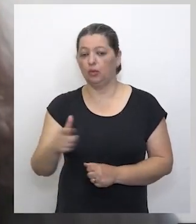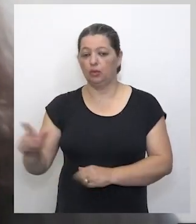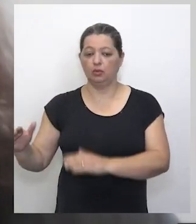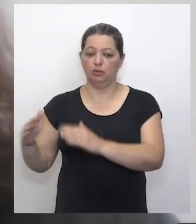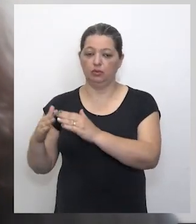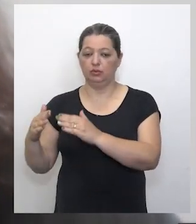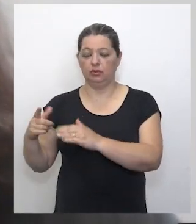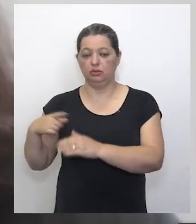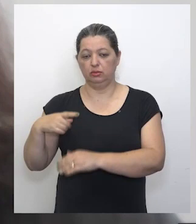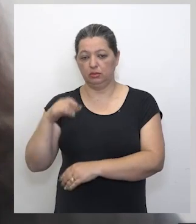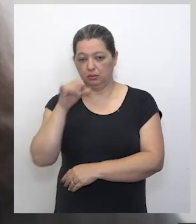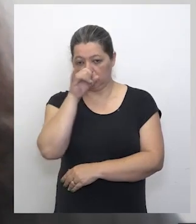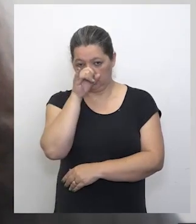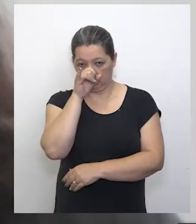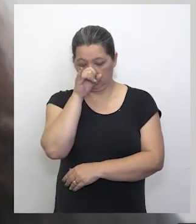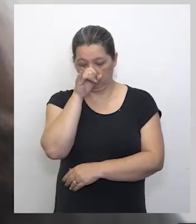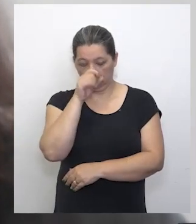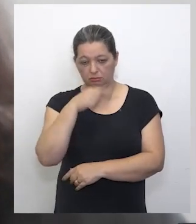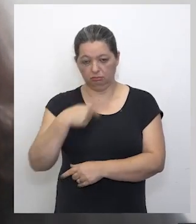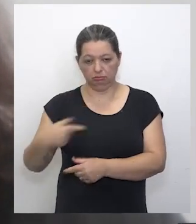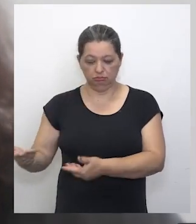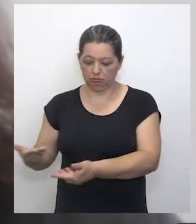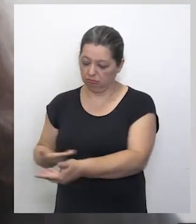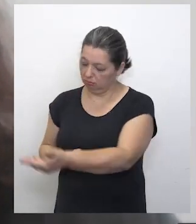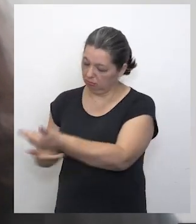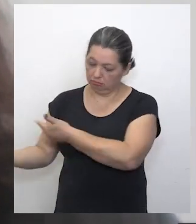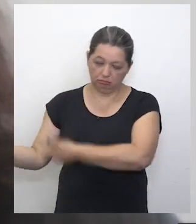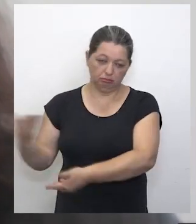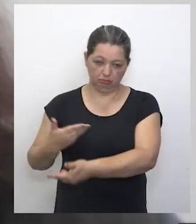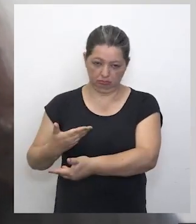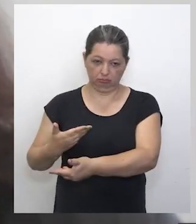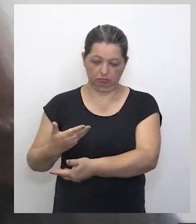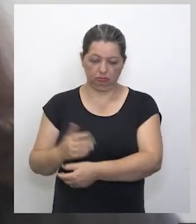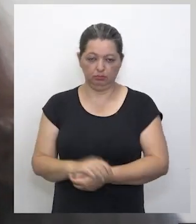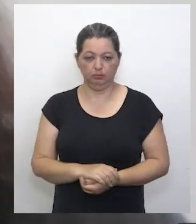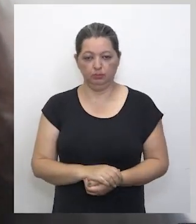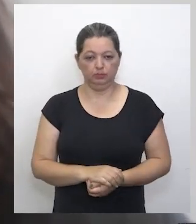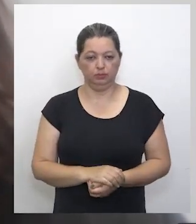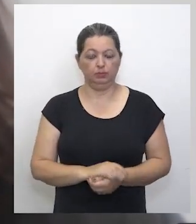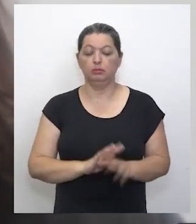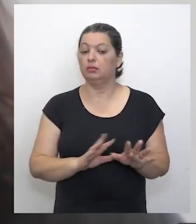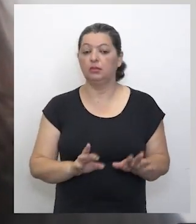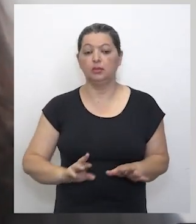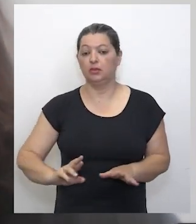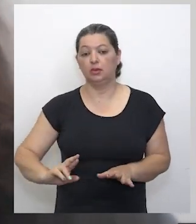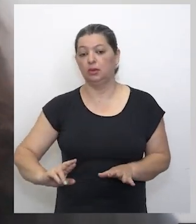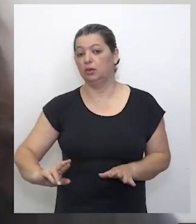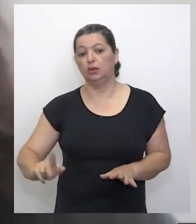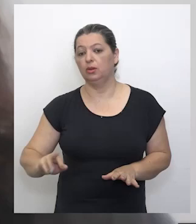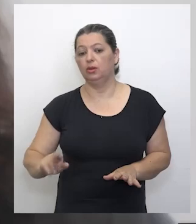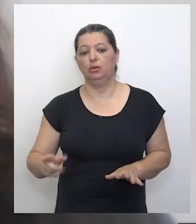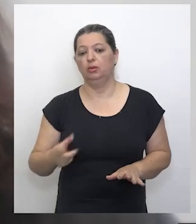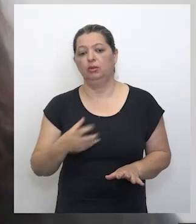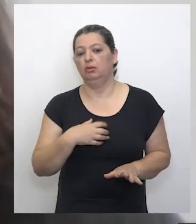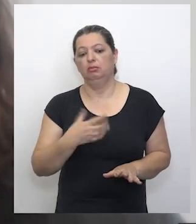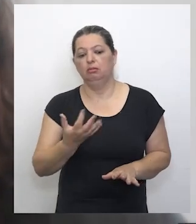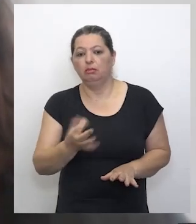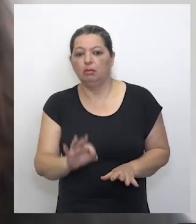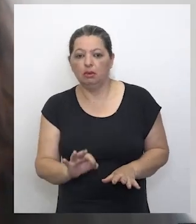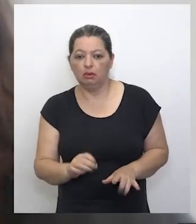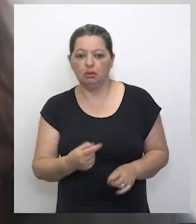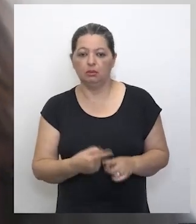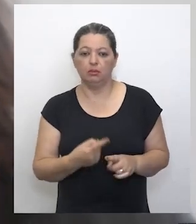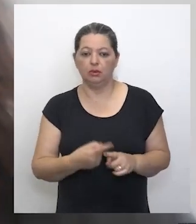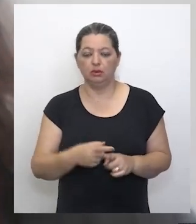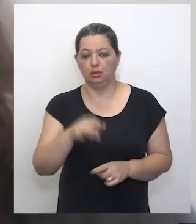um porco, e aí eu ia lá, trocava a galinha pelo porco. Então, só que não era uma condição justa, porque